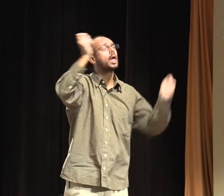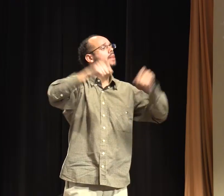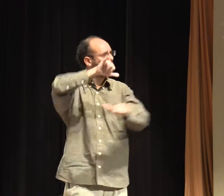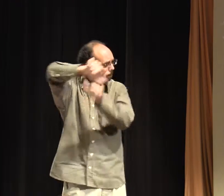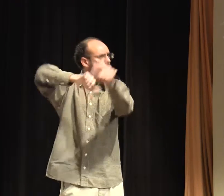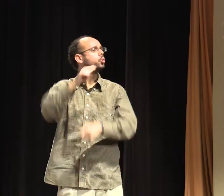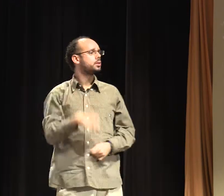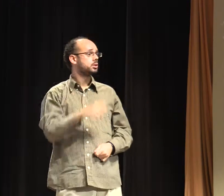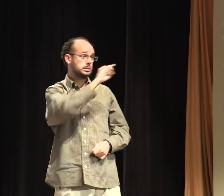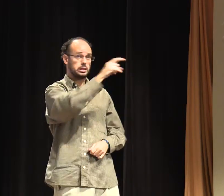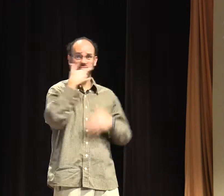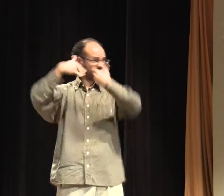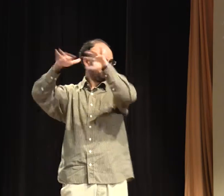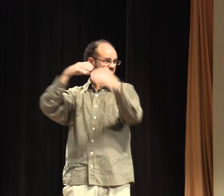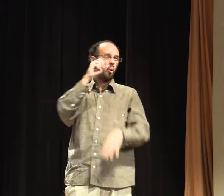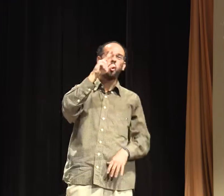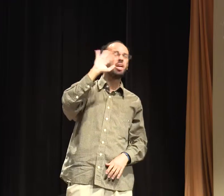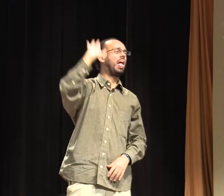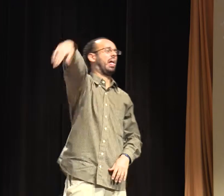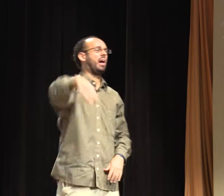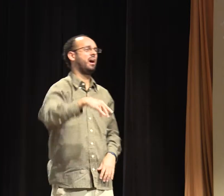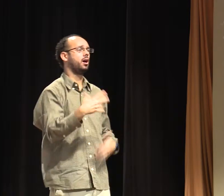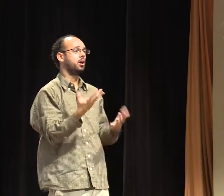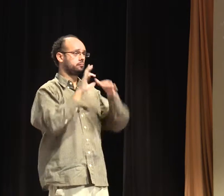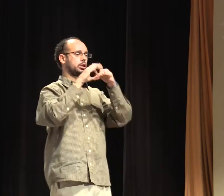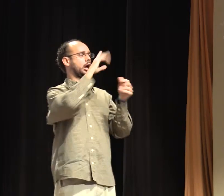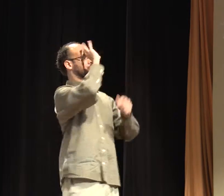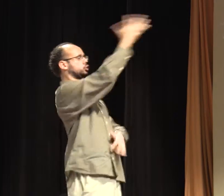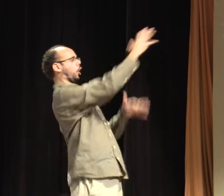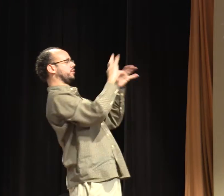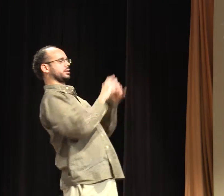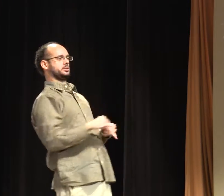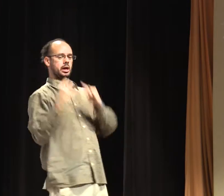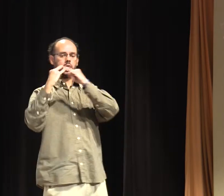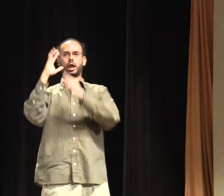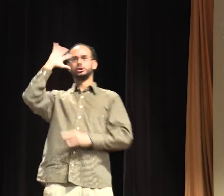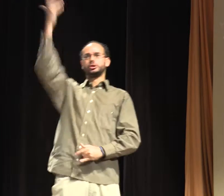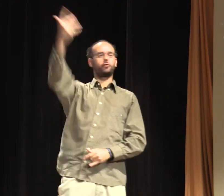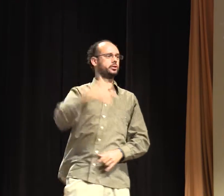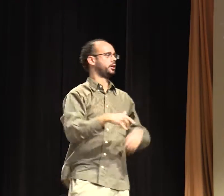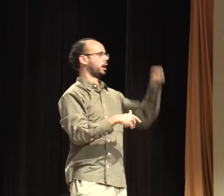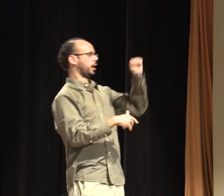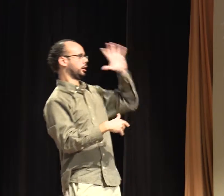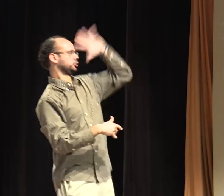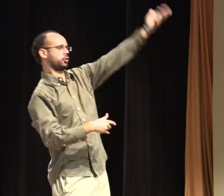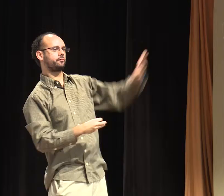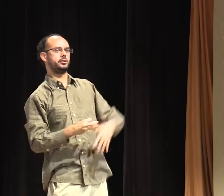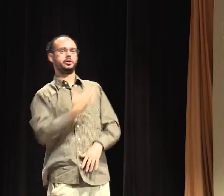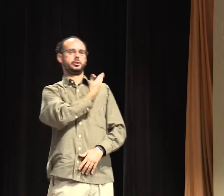é lido, analisado, sendo também modificado. Se ninguém for, as resoluções serão